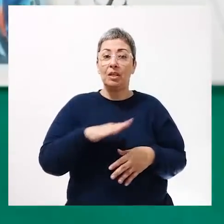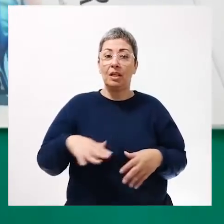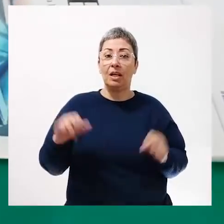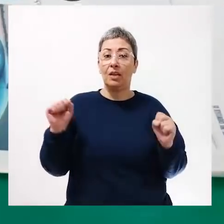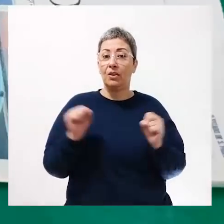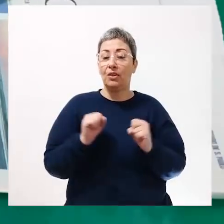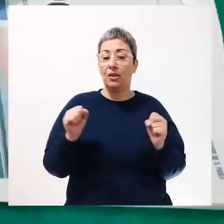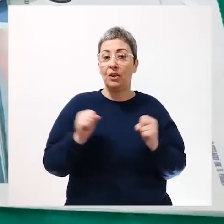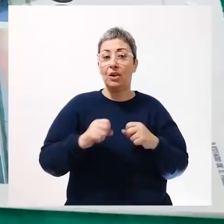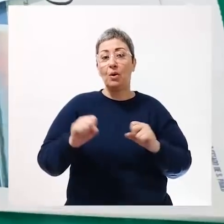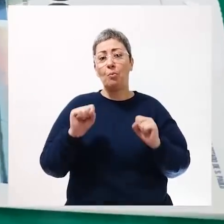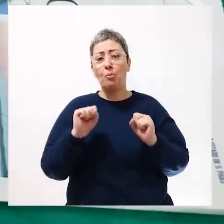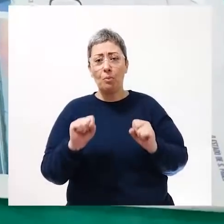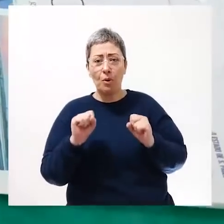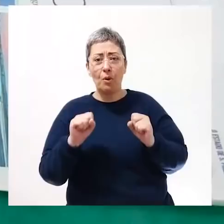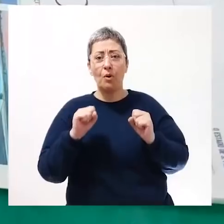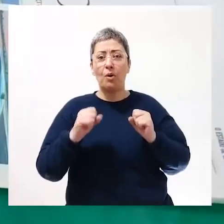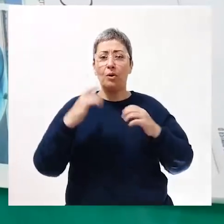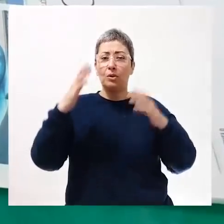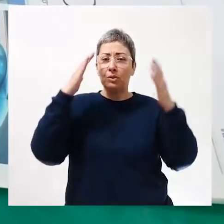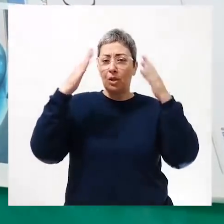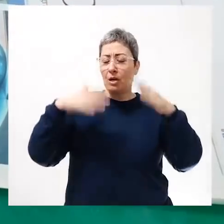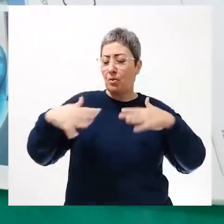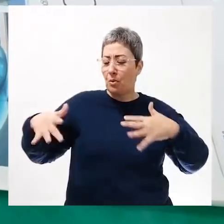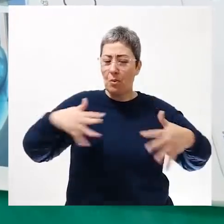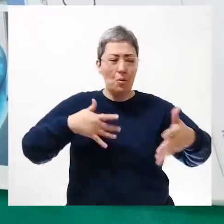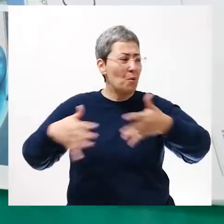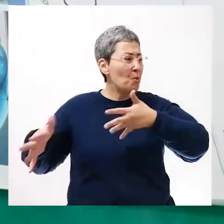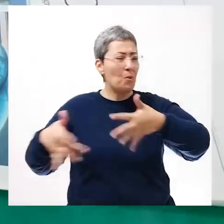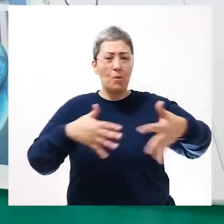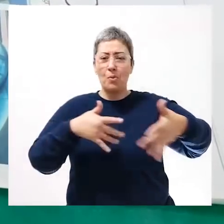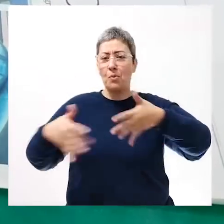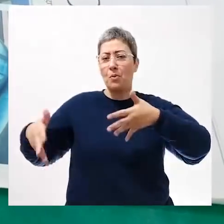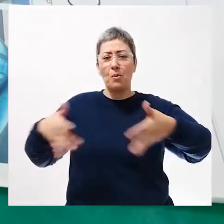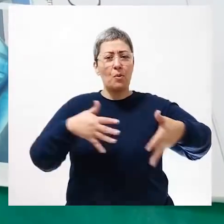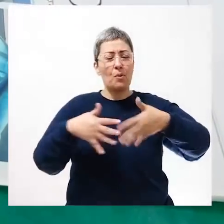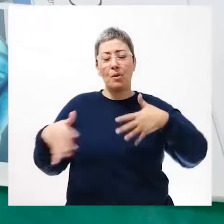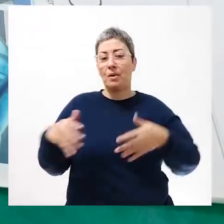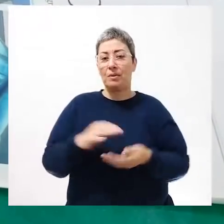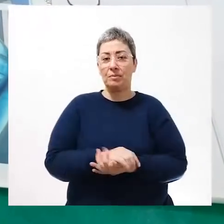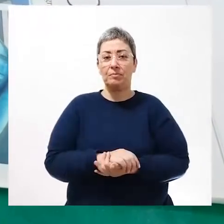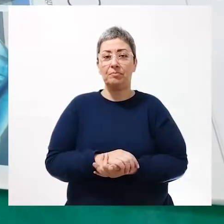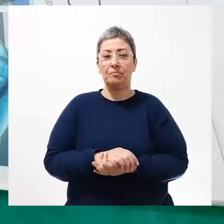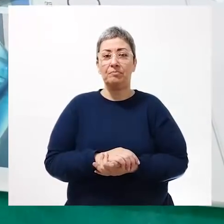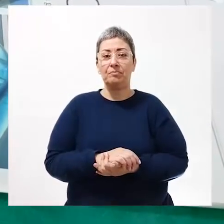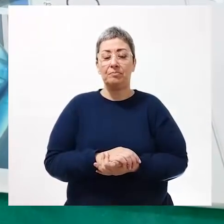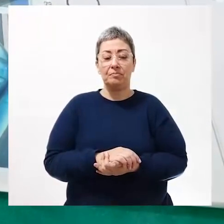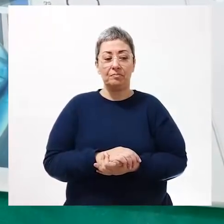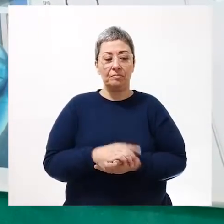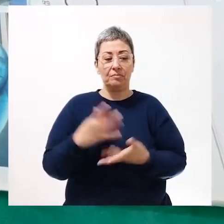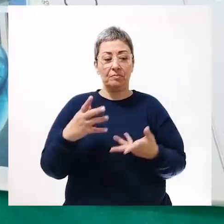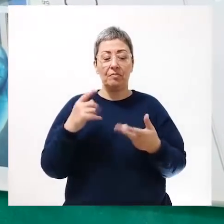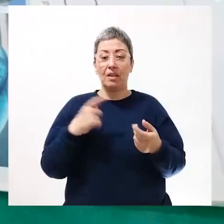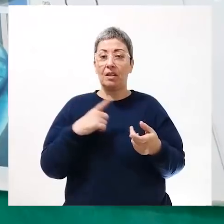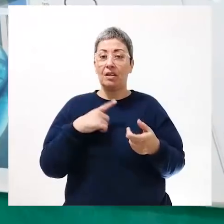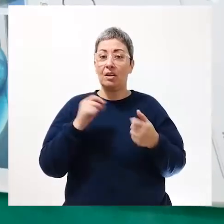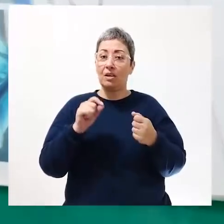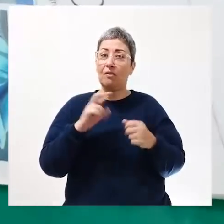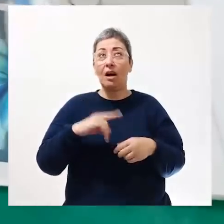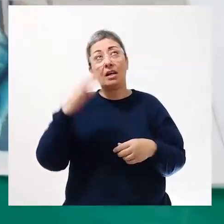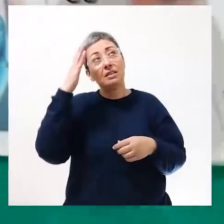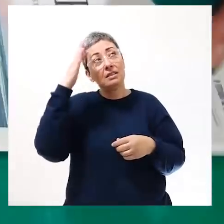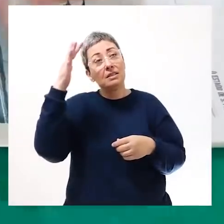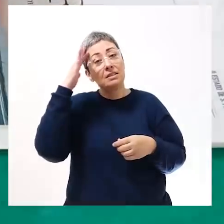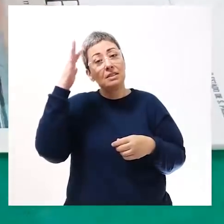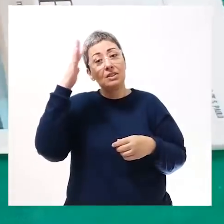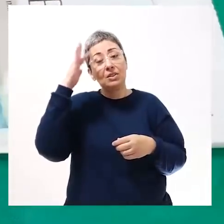criança adora isso, ela poder soltar a mãozinha para lá e para cá, olha, tá? Nisso ela